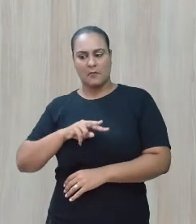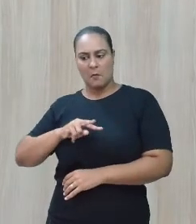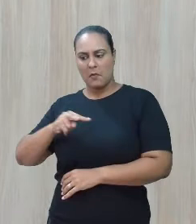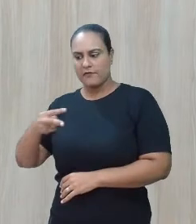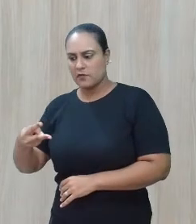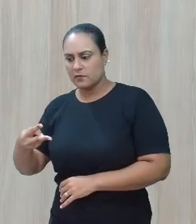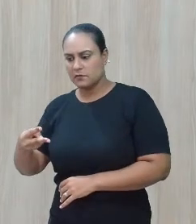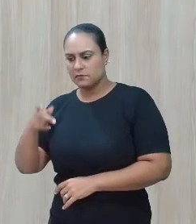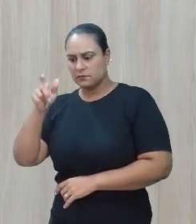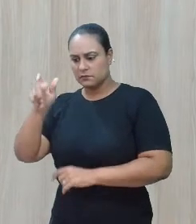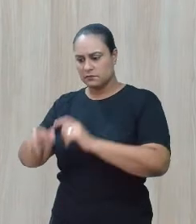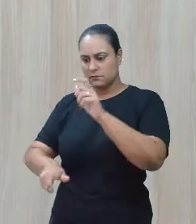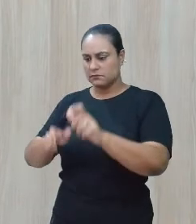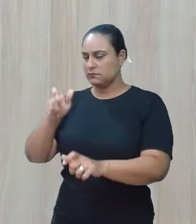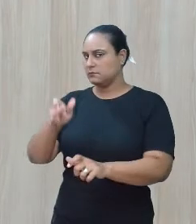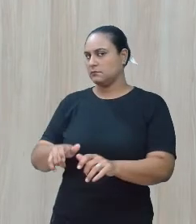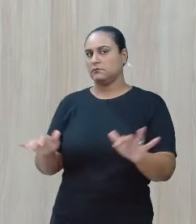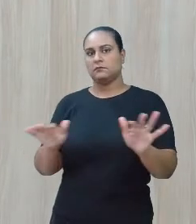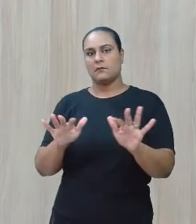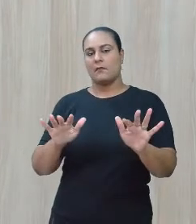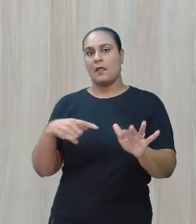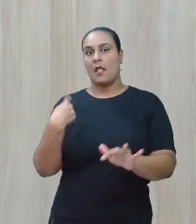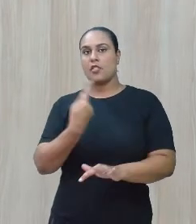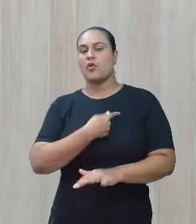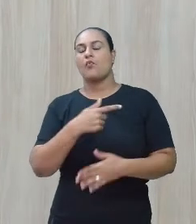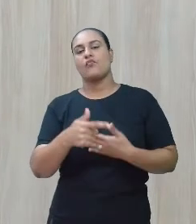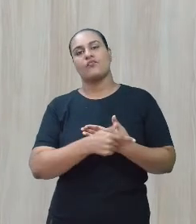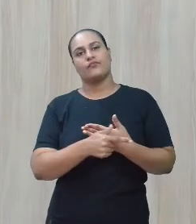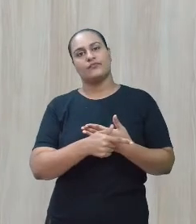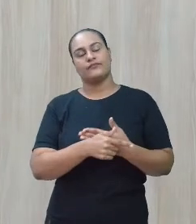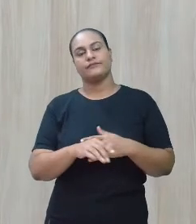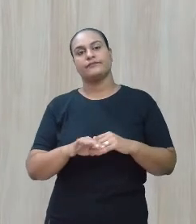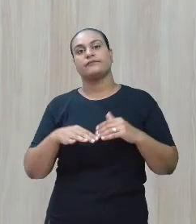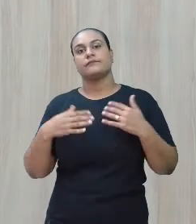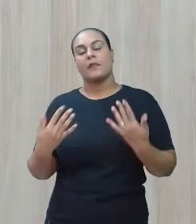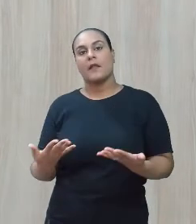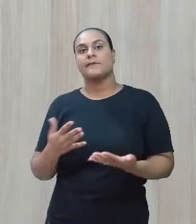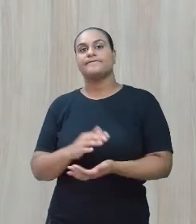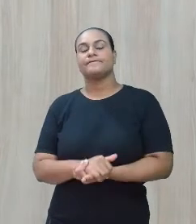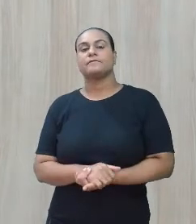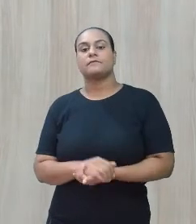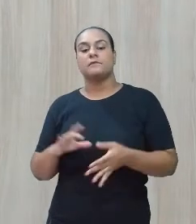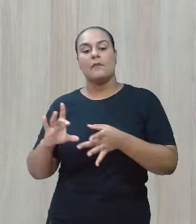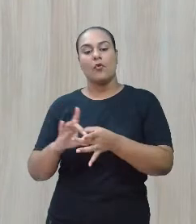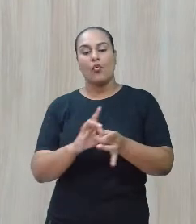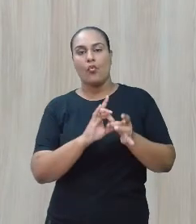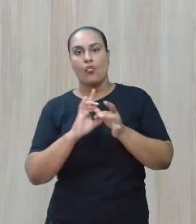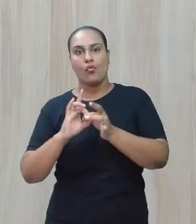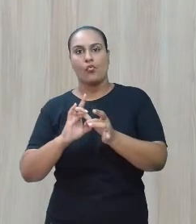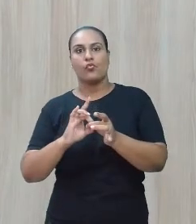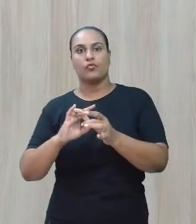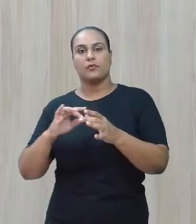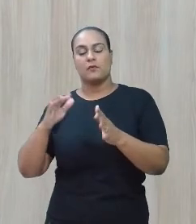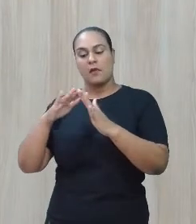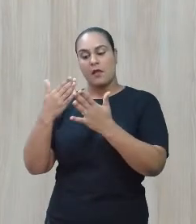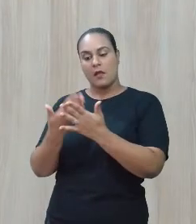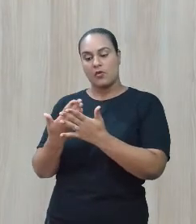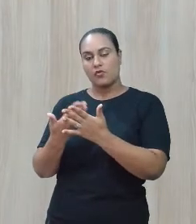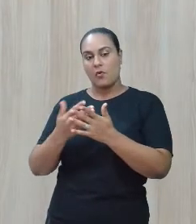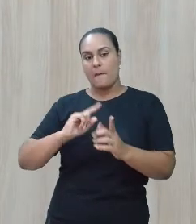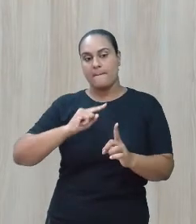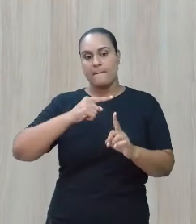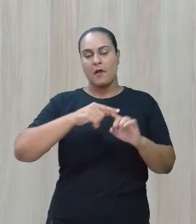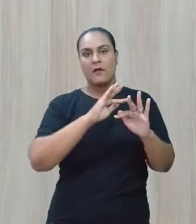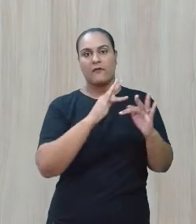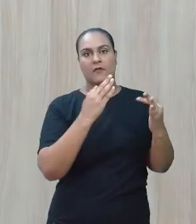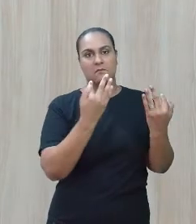para outras pessoas, ele é nosso. Então, quando se junta escola e família, olha,